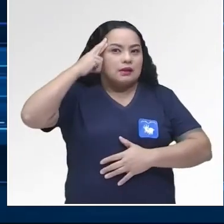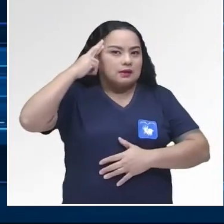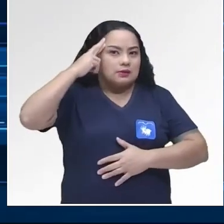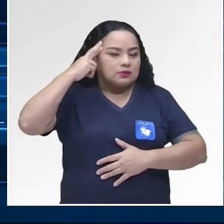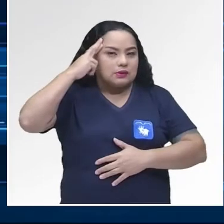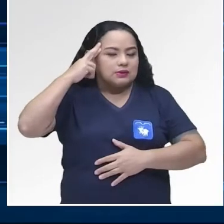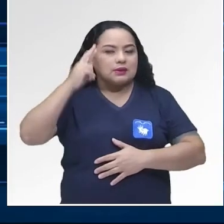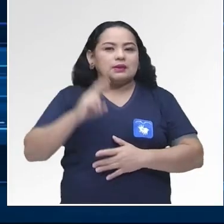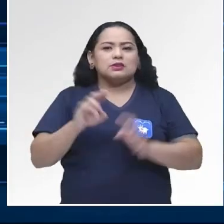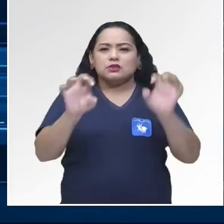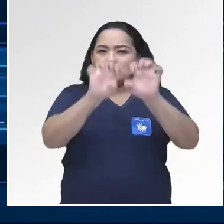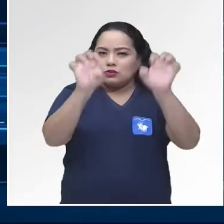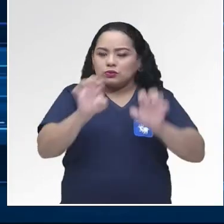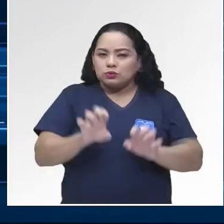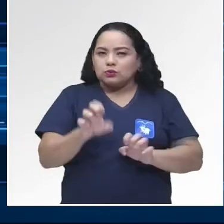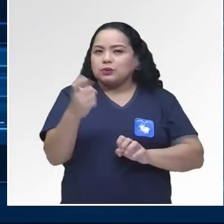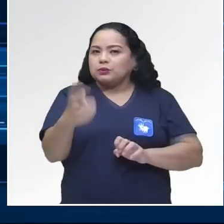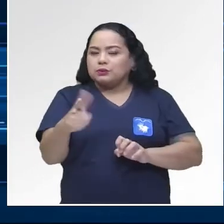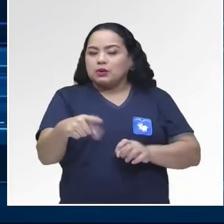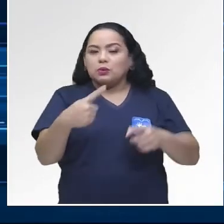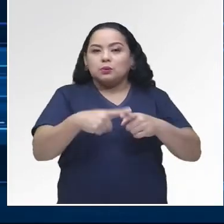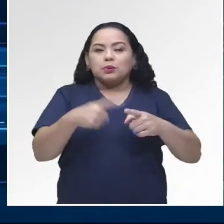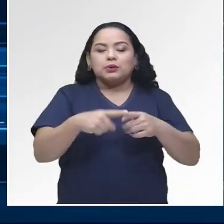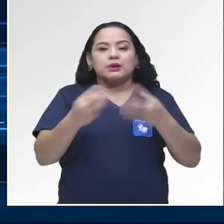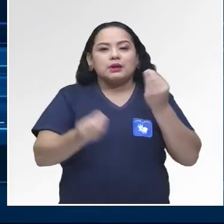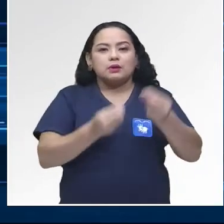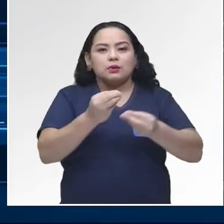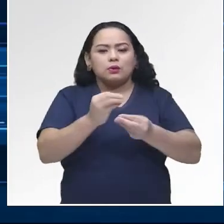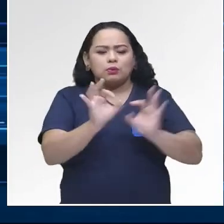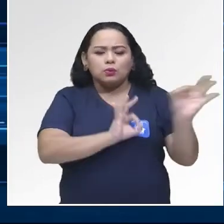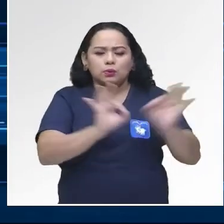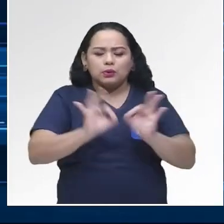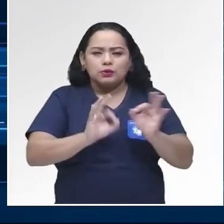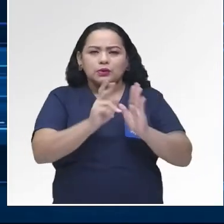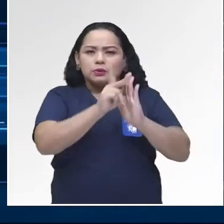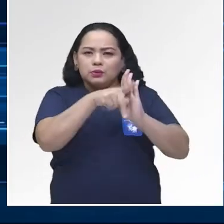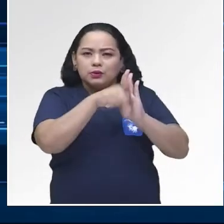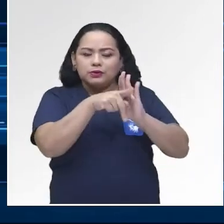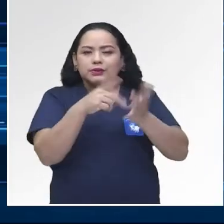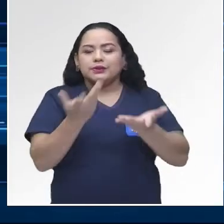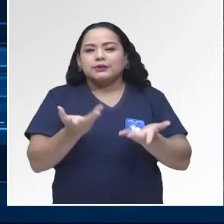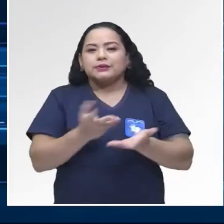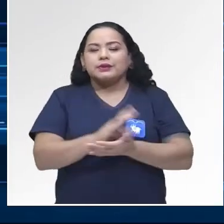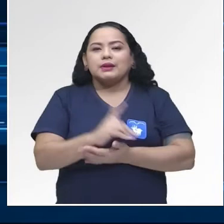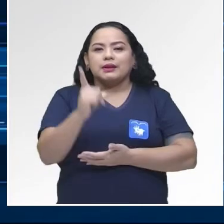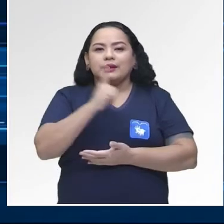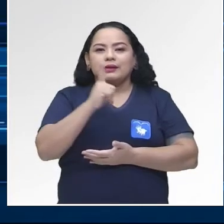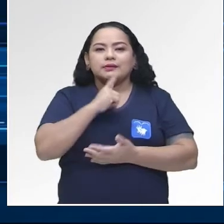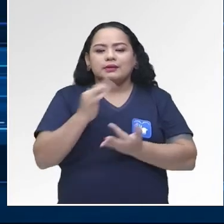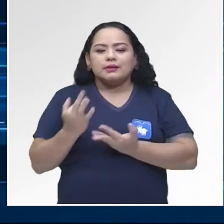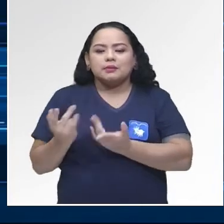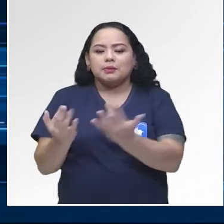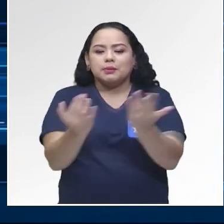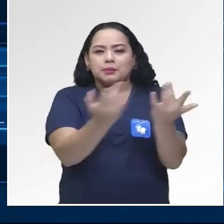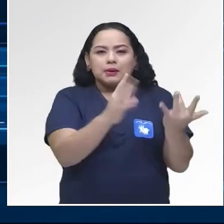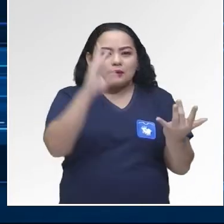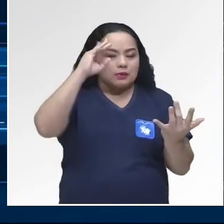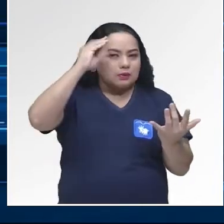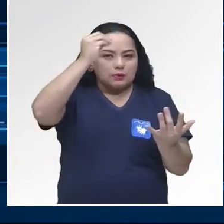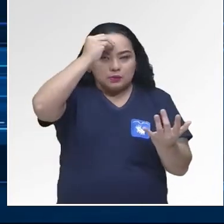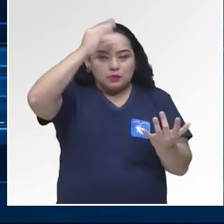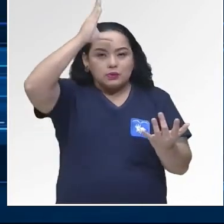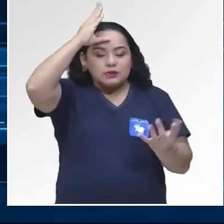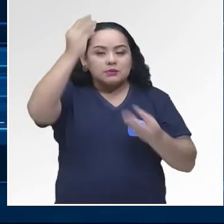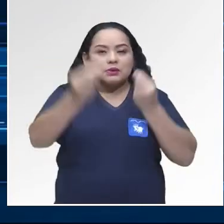é estruturada, porque o plano, o projeto, né, que ele tem ali, é de uma